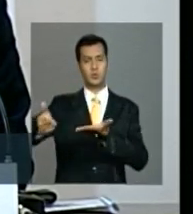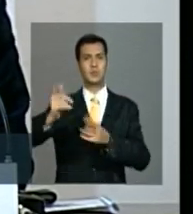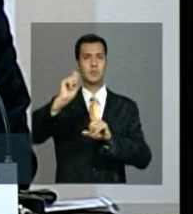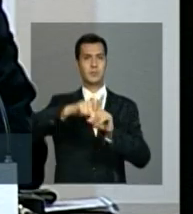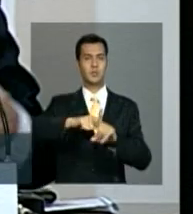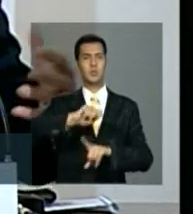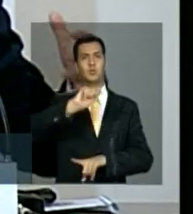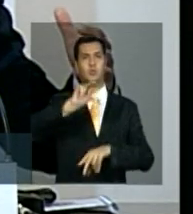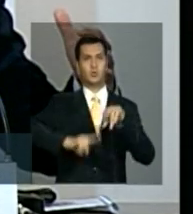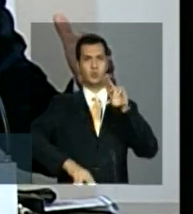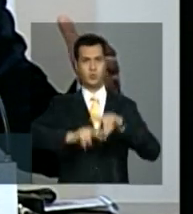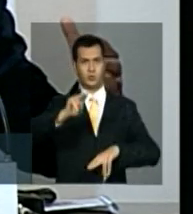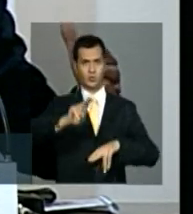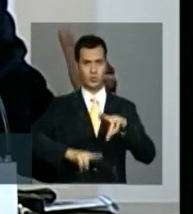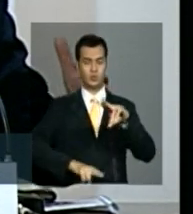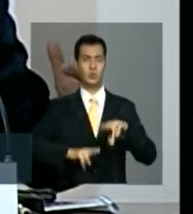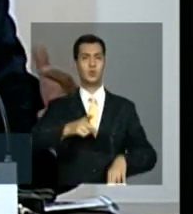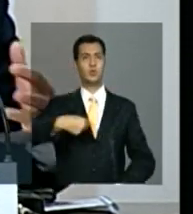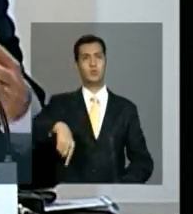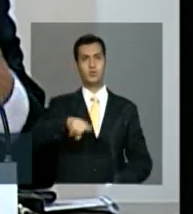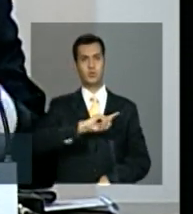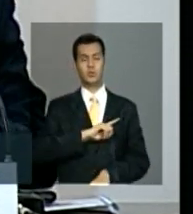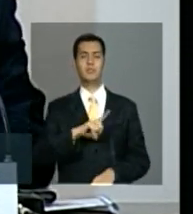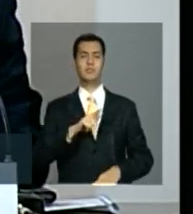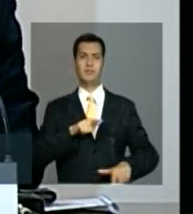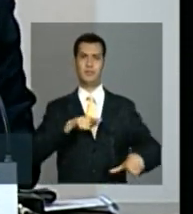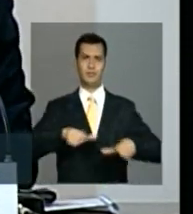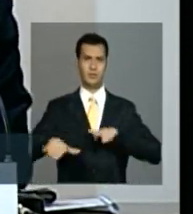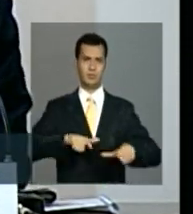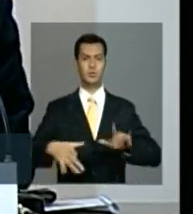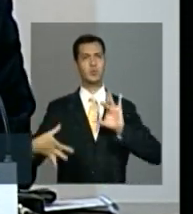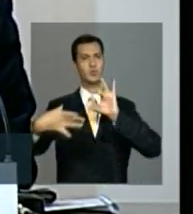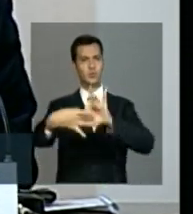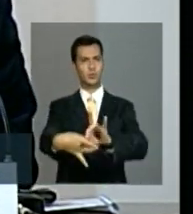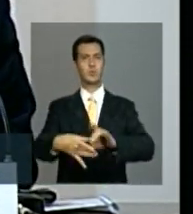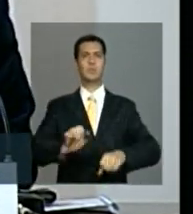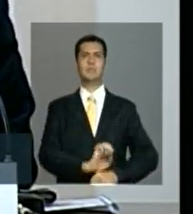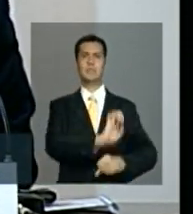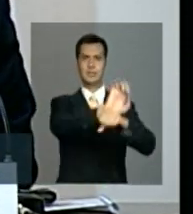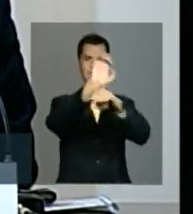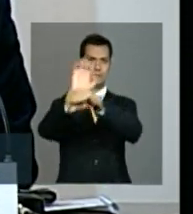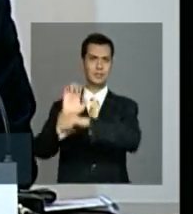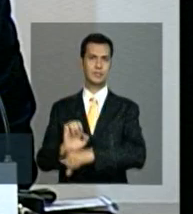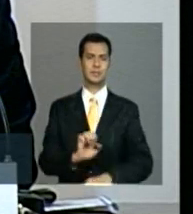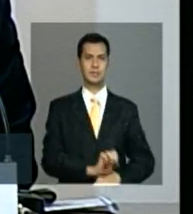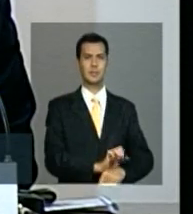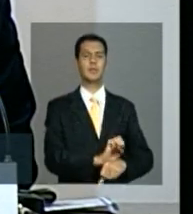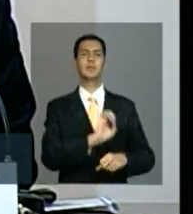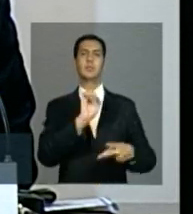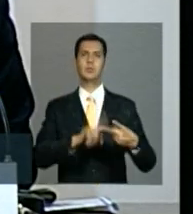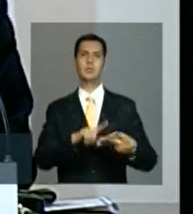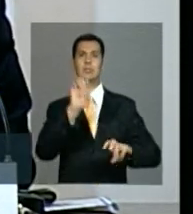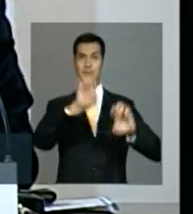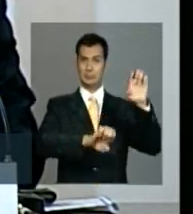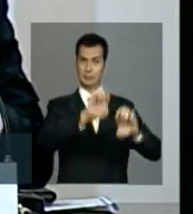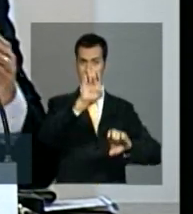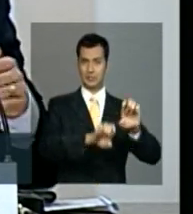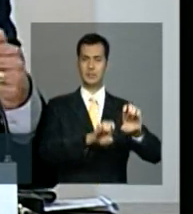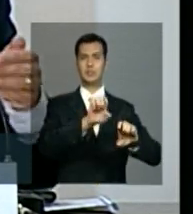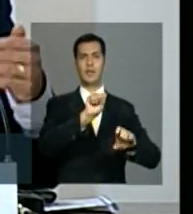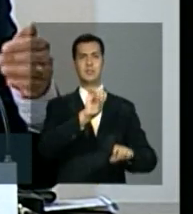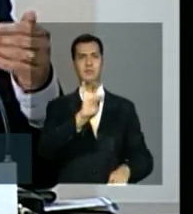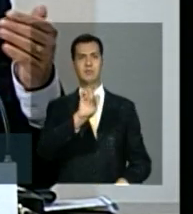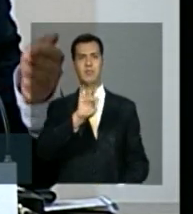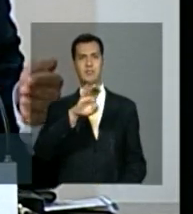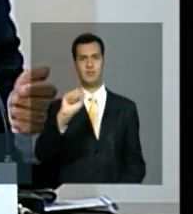Junho Estamos fazendo verdadeiros mutirões com os governos estaduais e as empresas de assistência técnica para